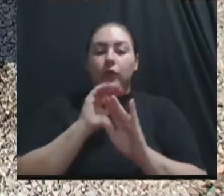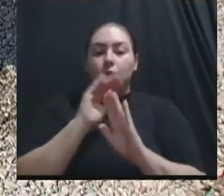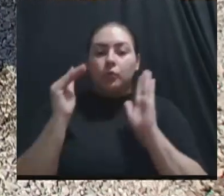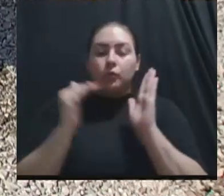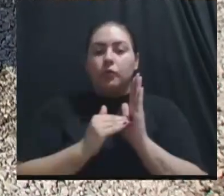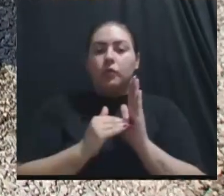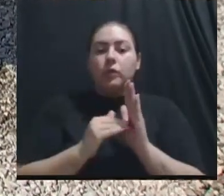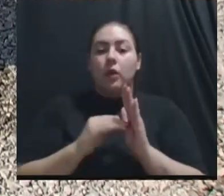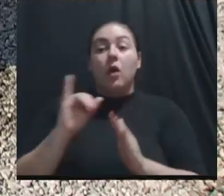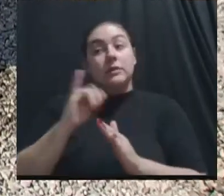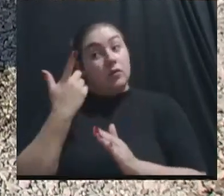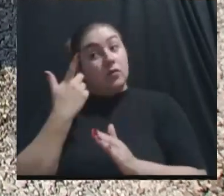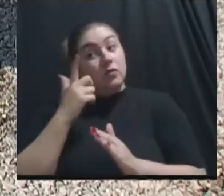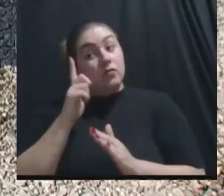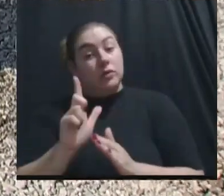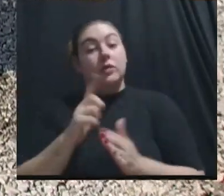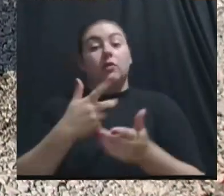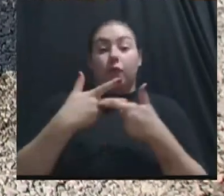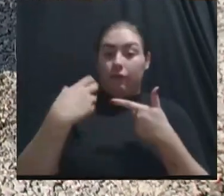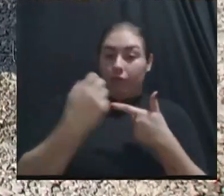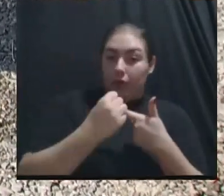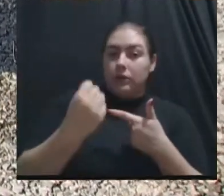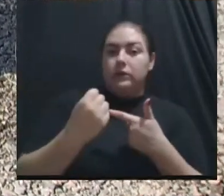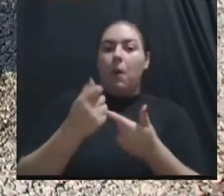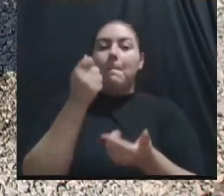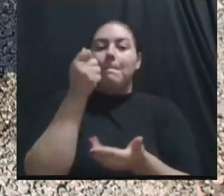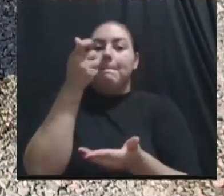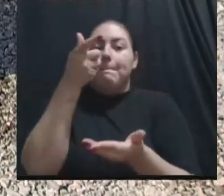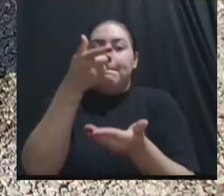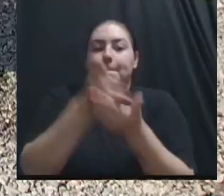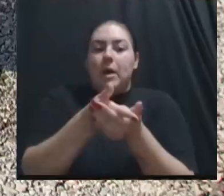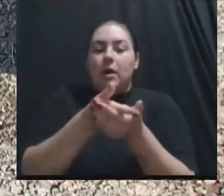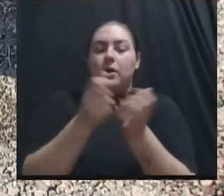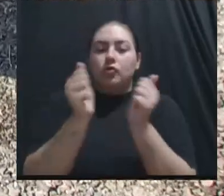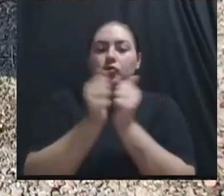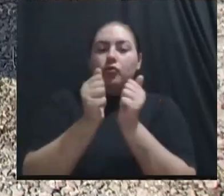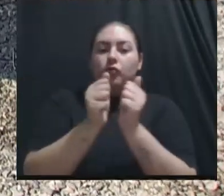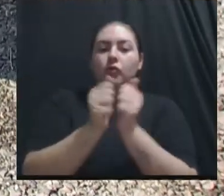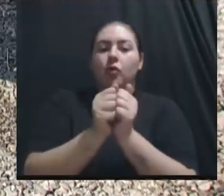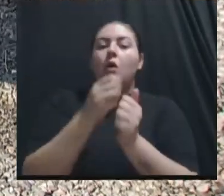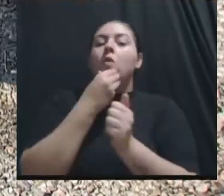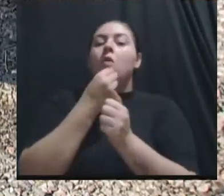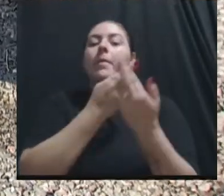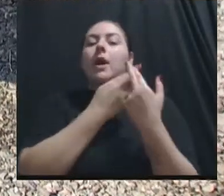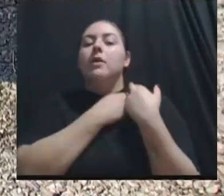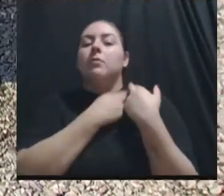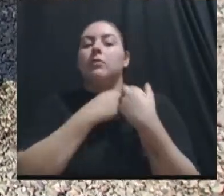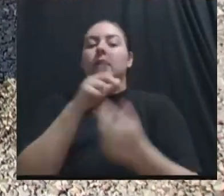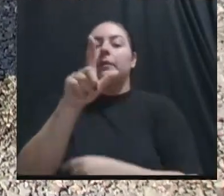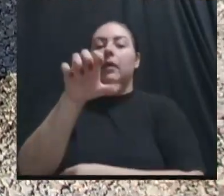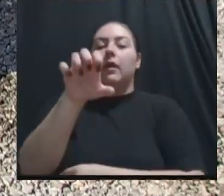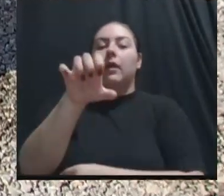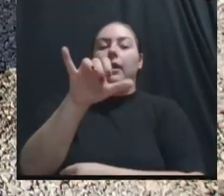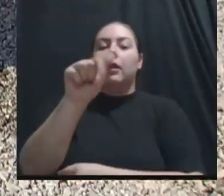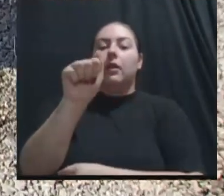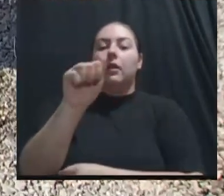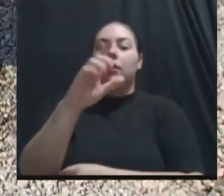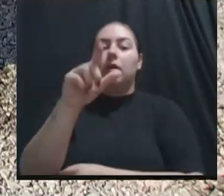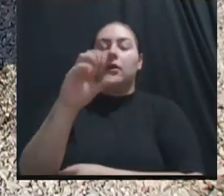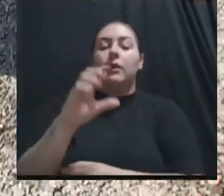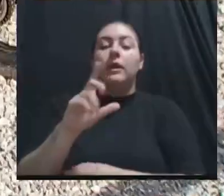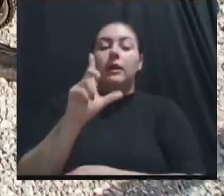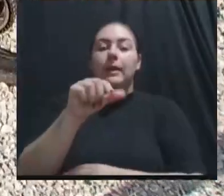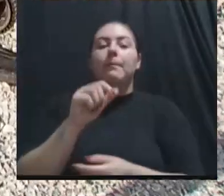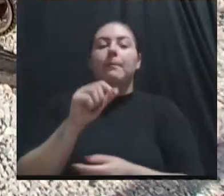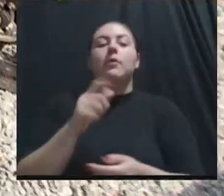o pagamento junto ao leiloeiro e depois é feito a retirada do seu lote. E aí ele consegue fazer toda a